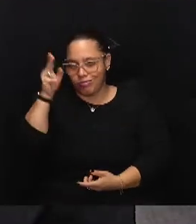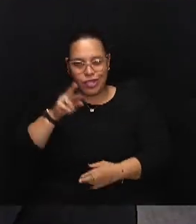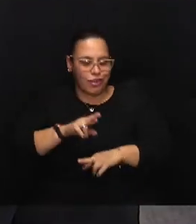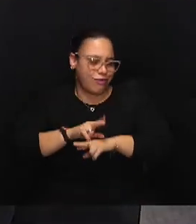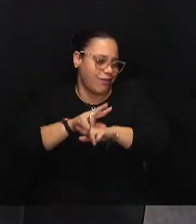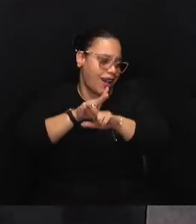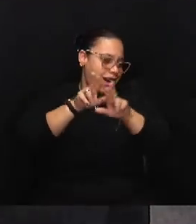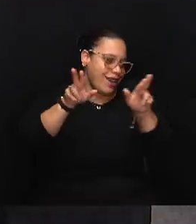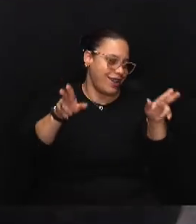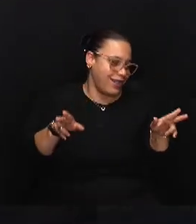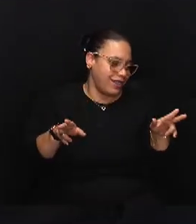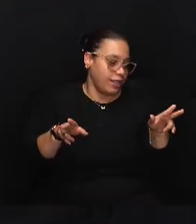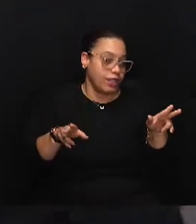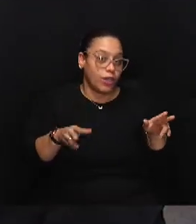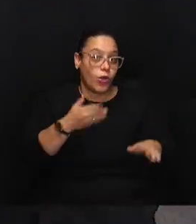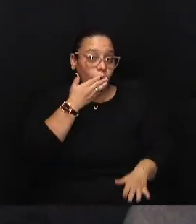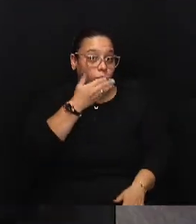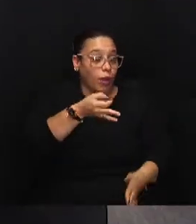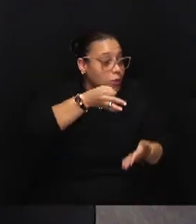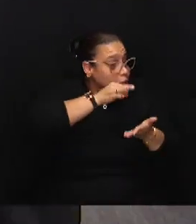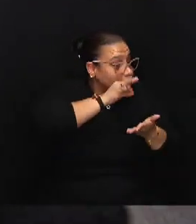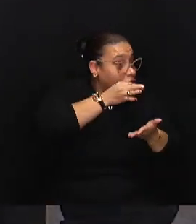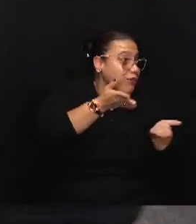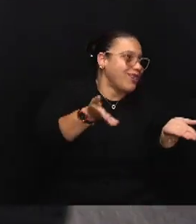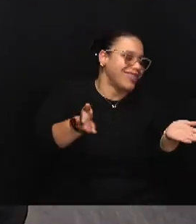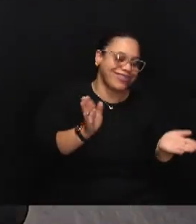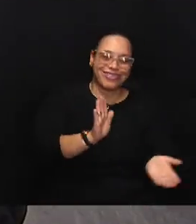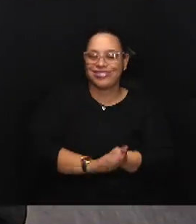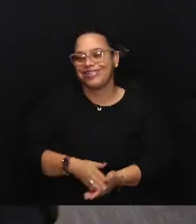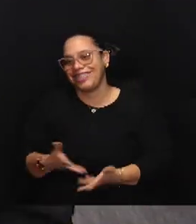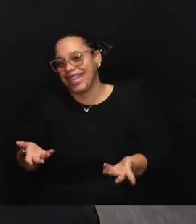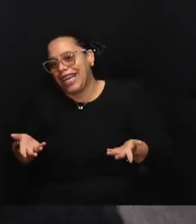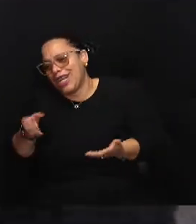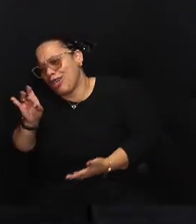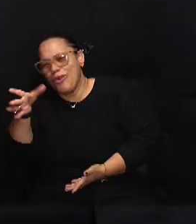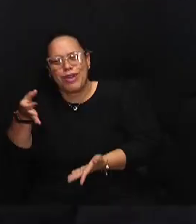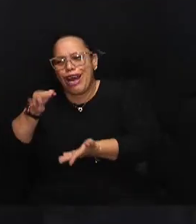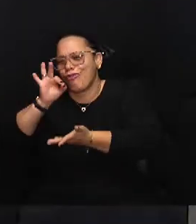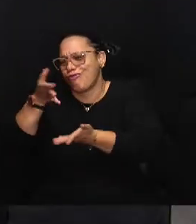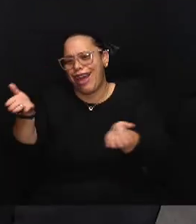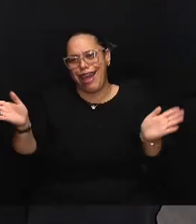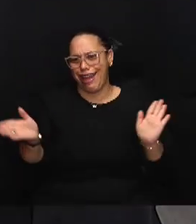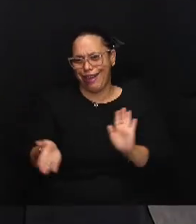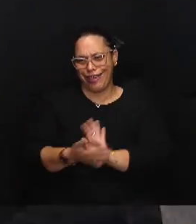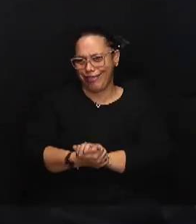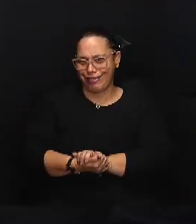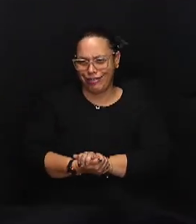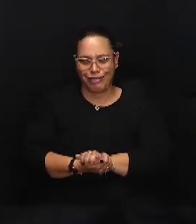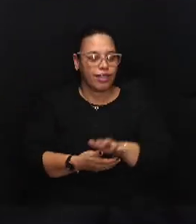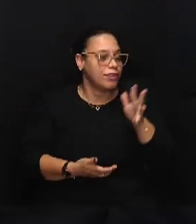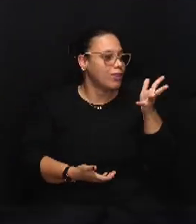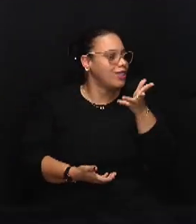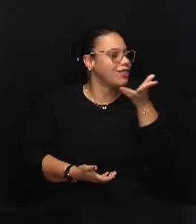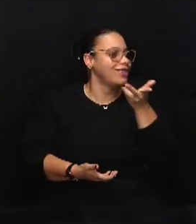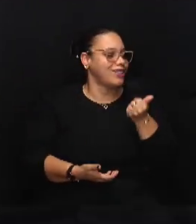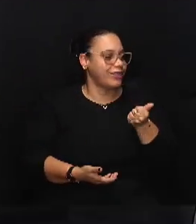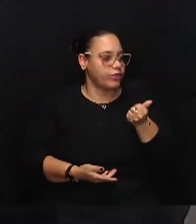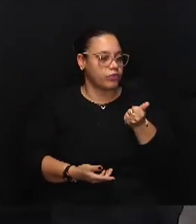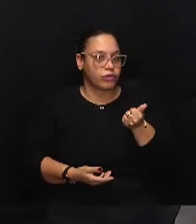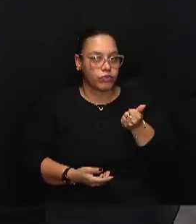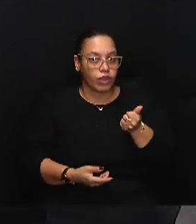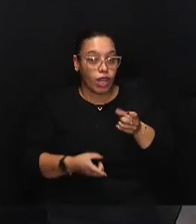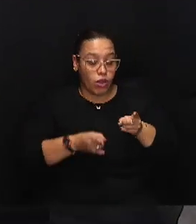também. Foi uma forma de pedir o café dele, pois né? Ele queria tomar um café, era só isso. Que maravilhoso! Então agora a gente vai